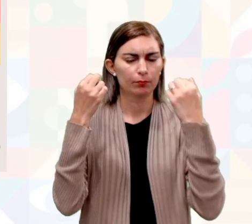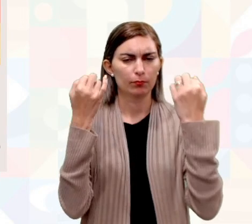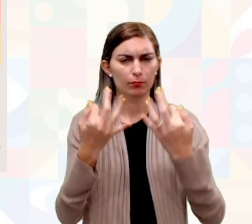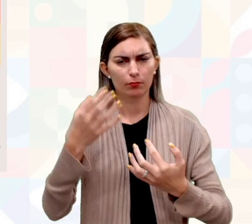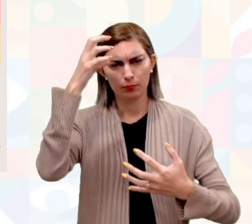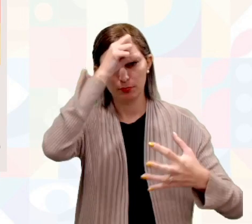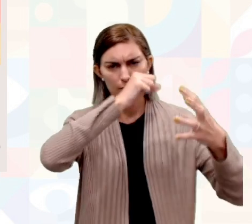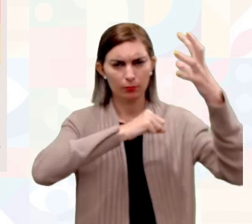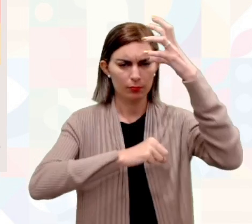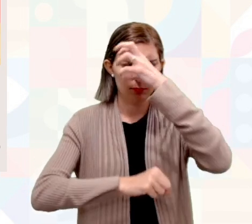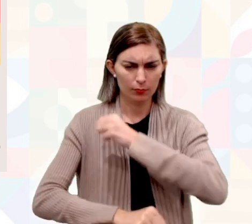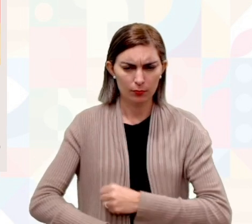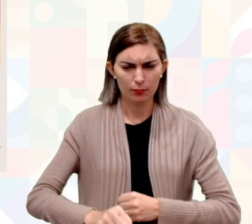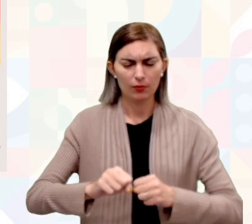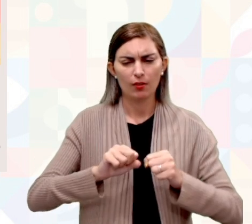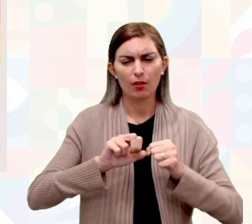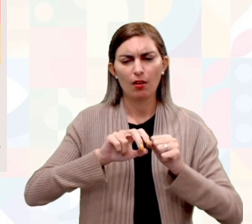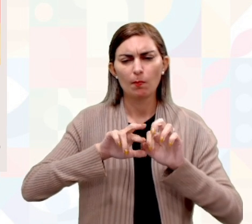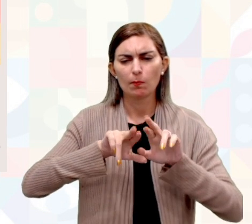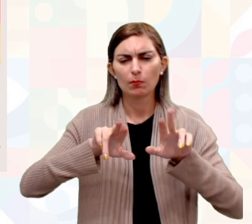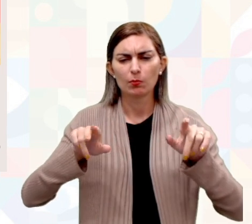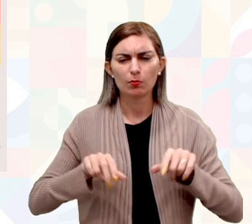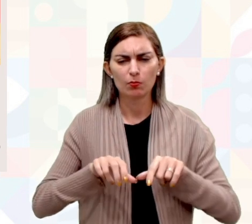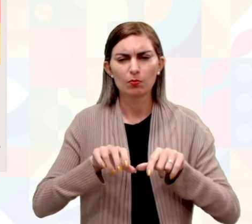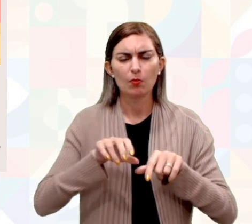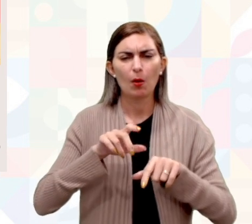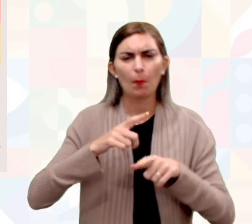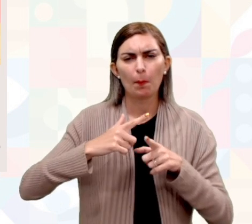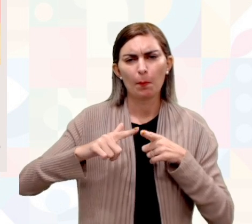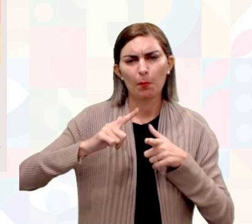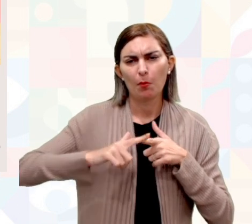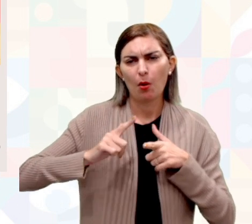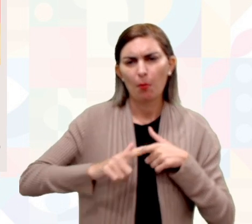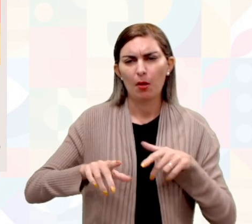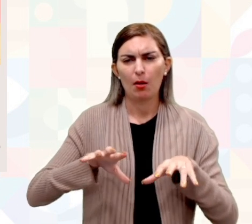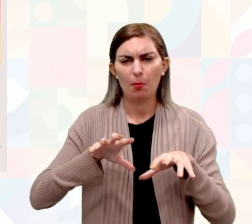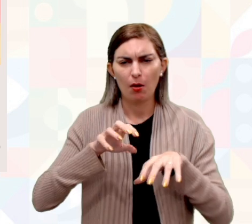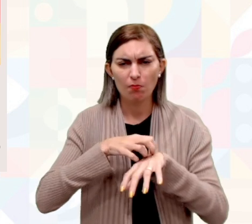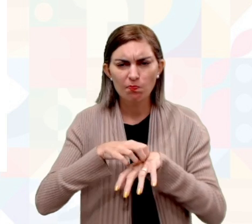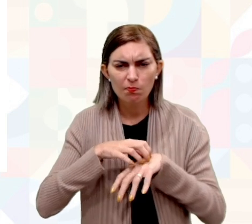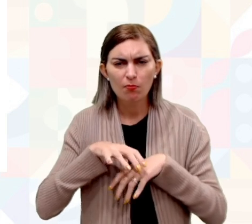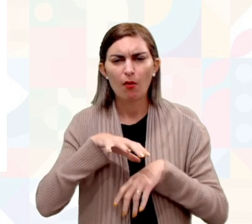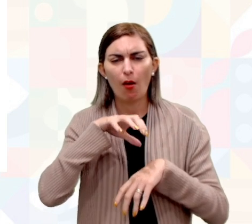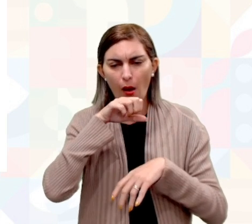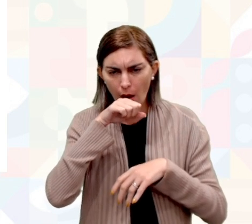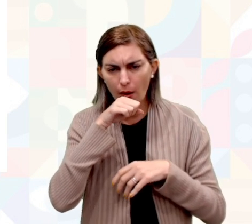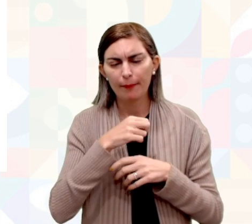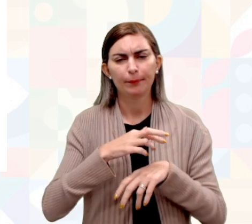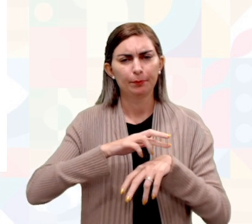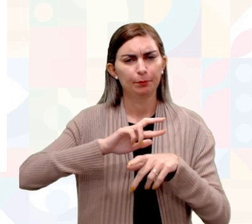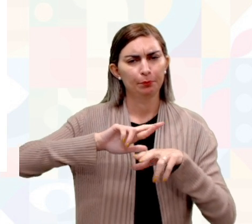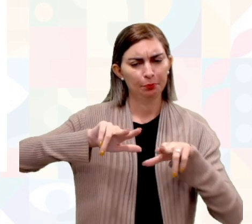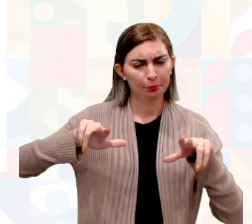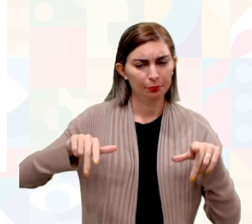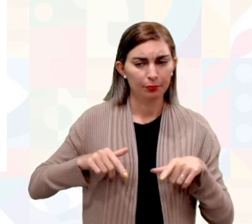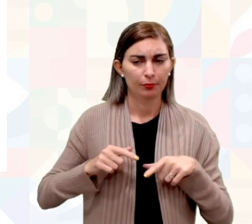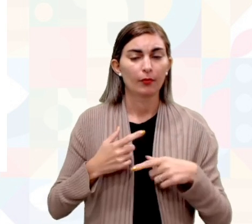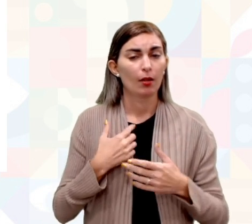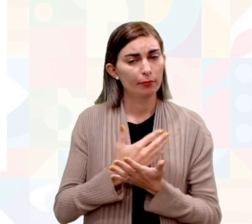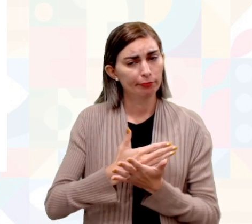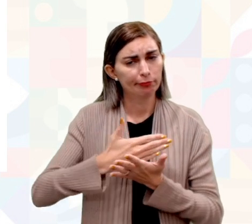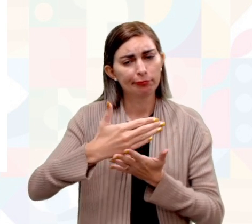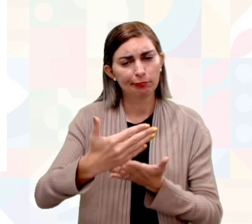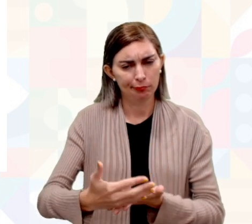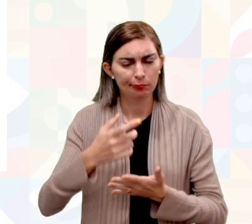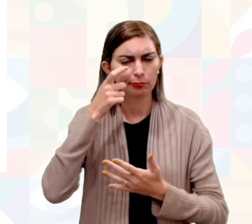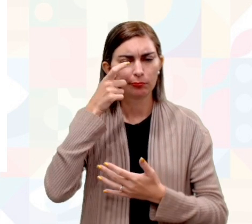aprender sobre as vias de intoxicação de determinados produtos químicos. Então, para a gente iniciar, é interessante